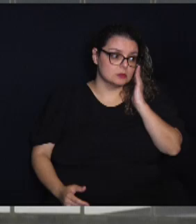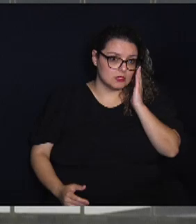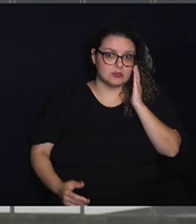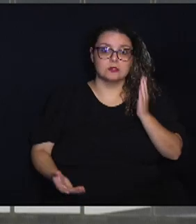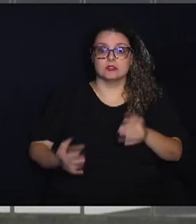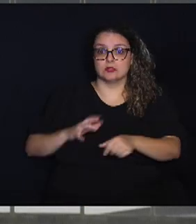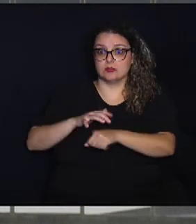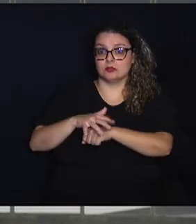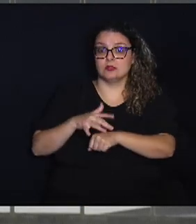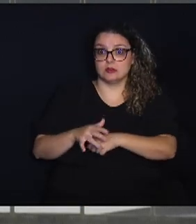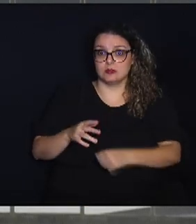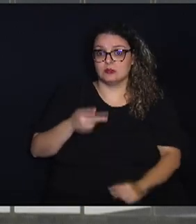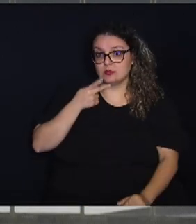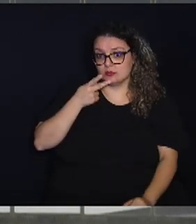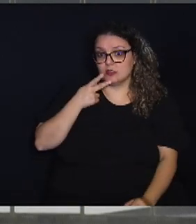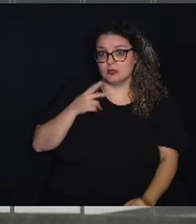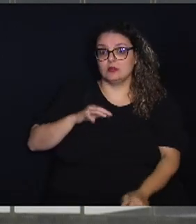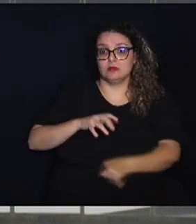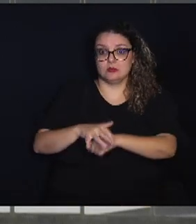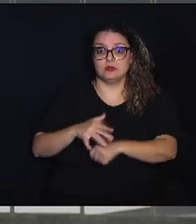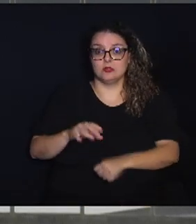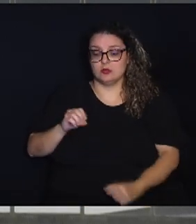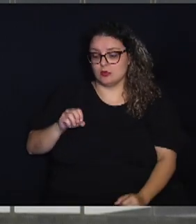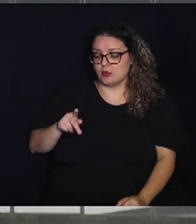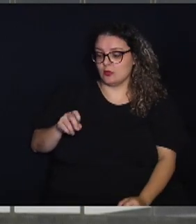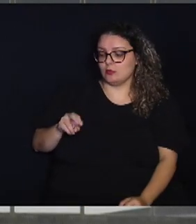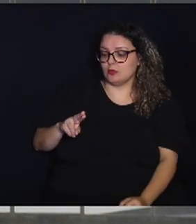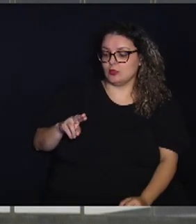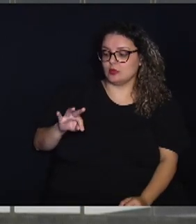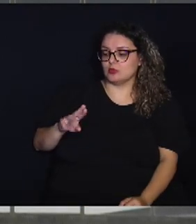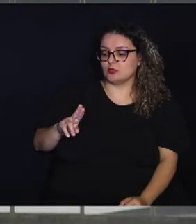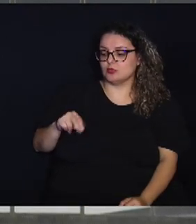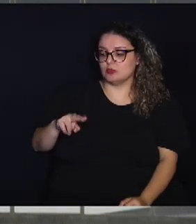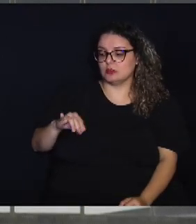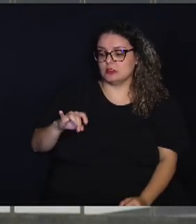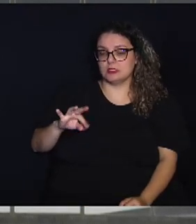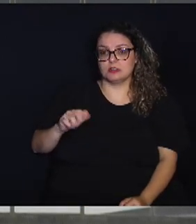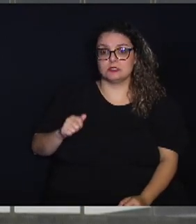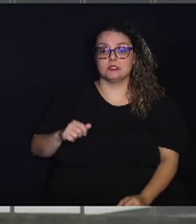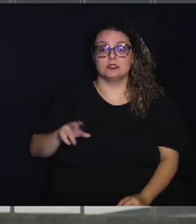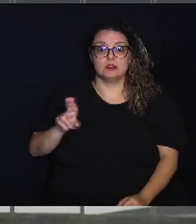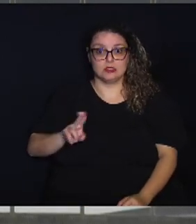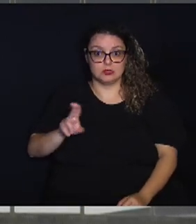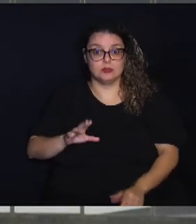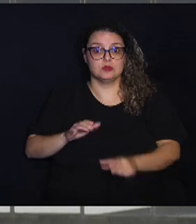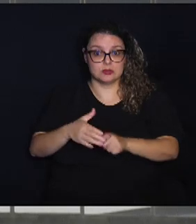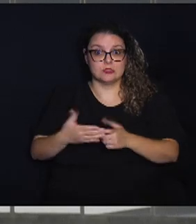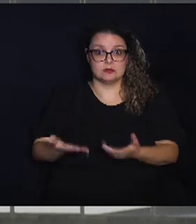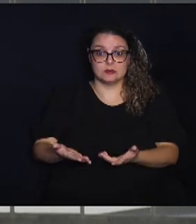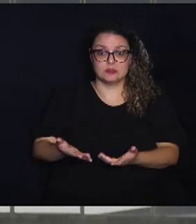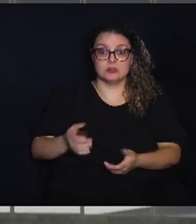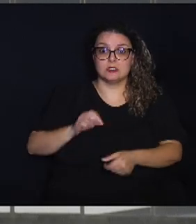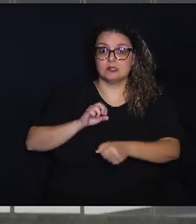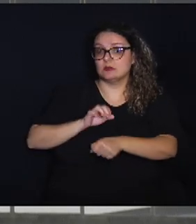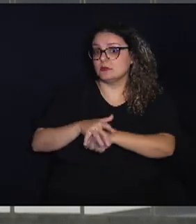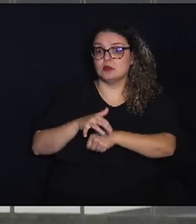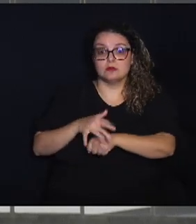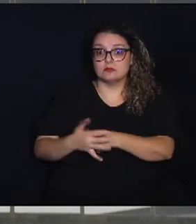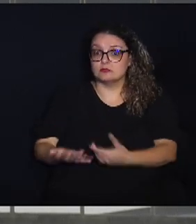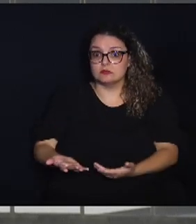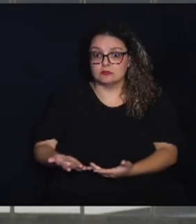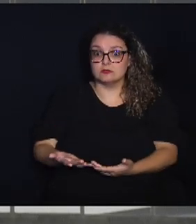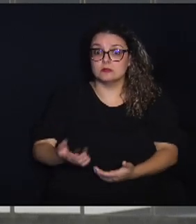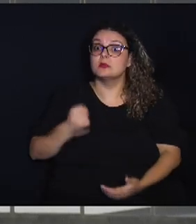que a gente denomina de infecções oportunistas, um termo que a gente usou há muito tempo, usa há bastante tempo, essas infecções podem ser infecções